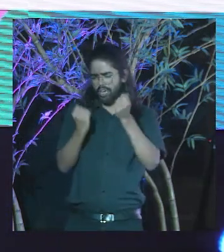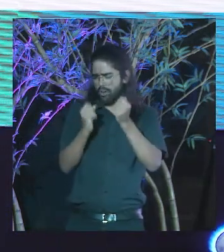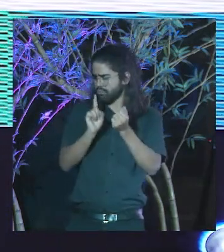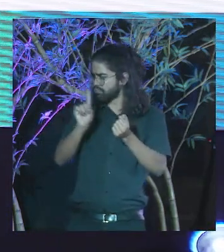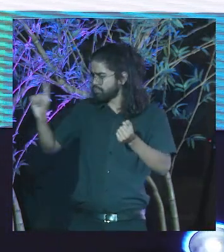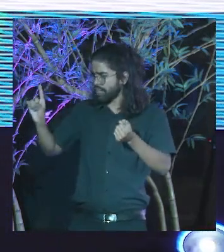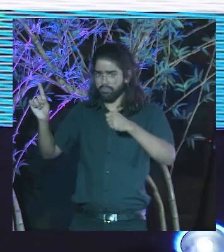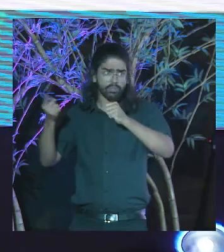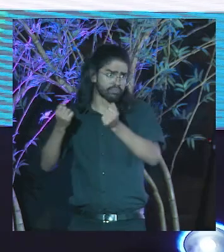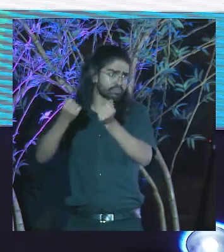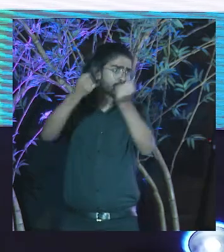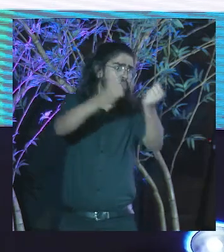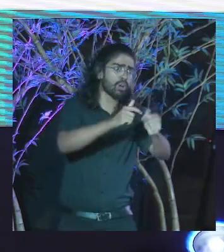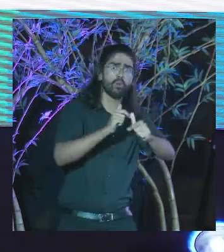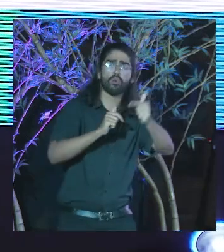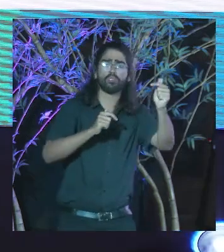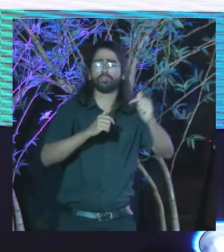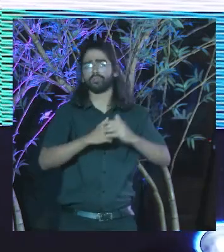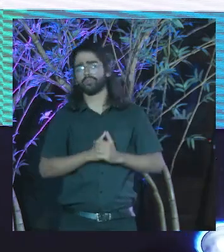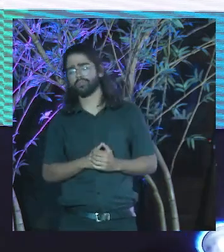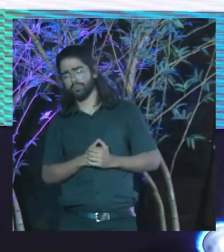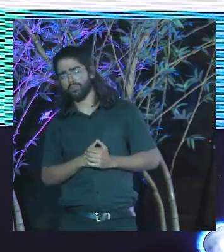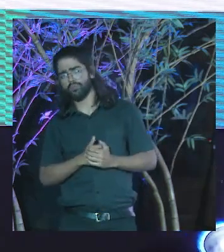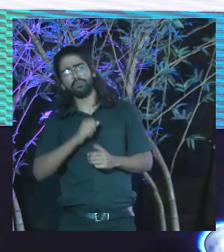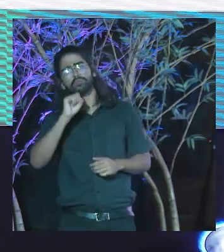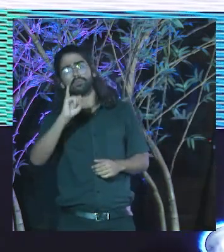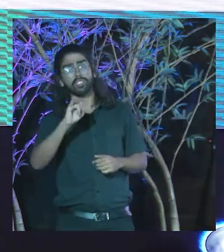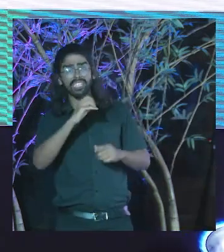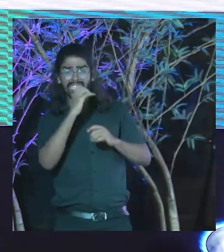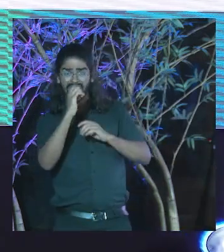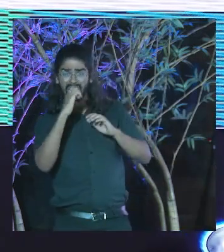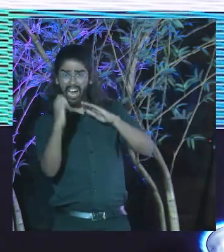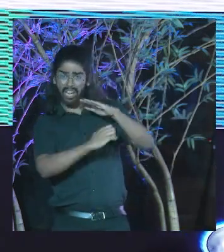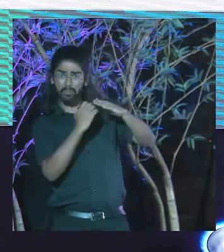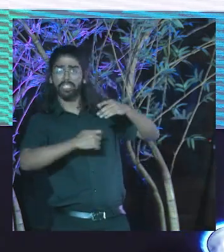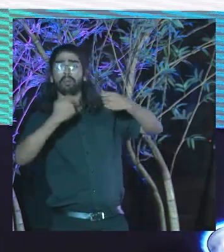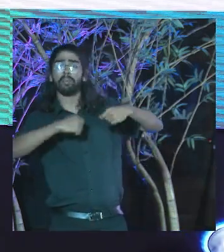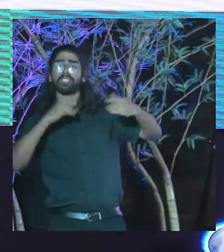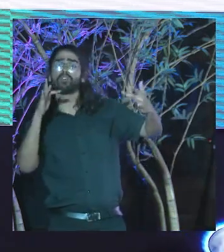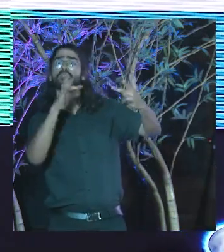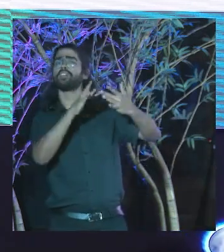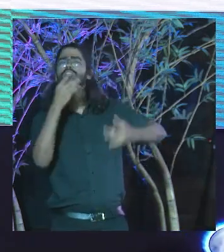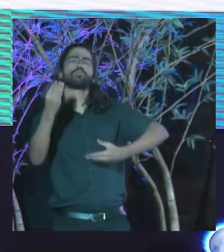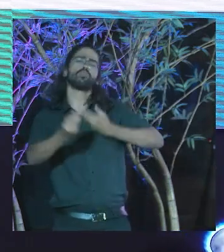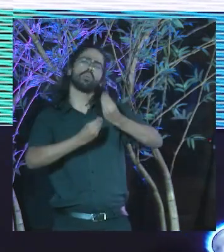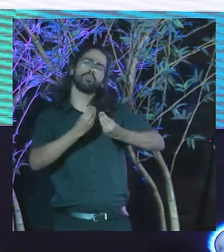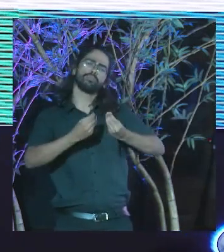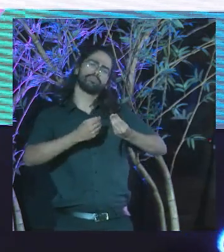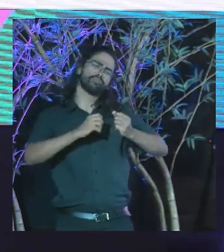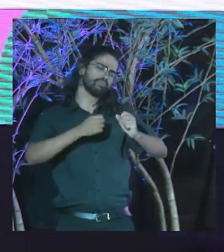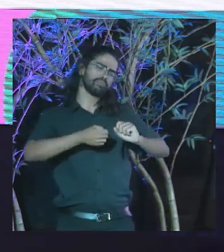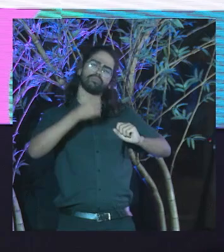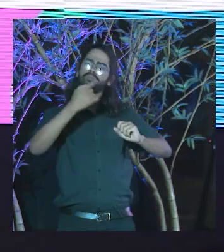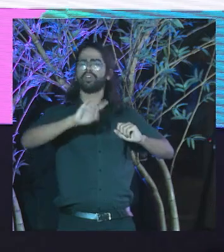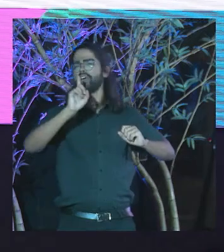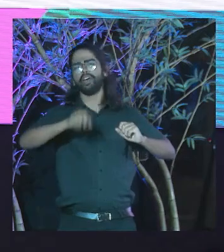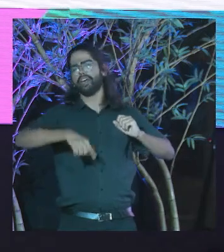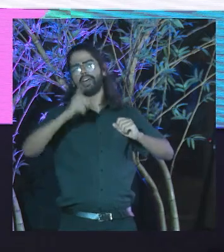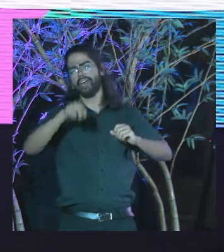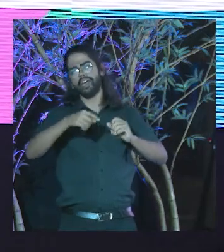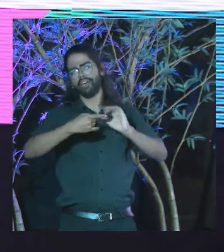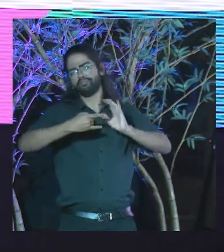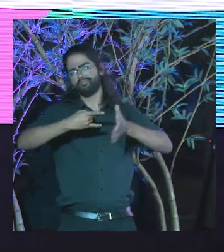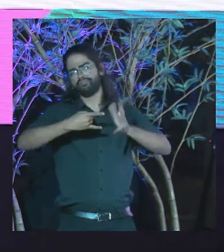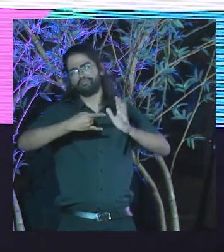ele vai para o próximo. Se ele precisar falar com a empresa, como é que ele faz? Ele fala via um chatbot, não conversa com